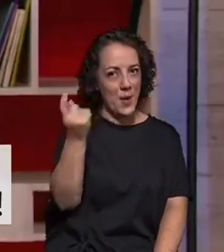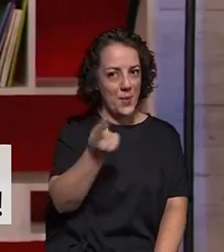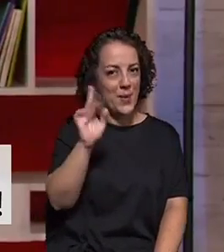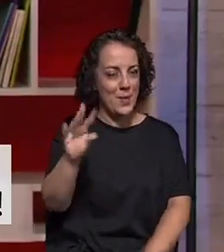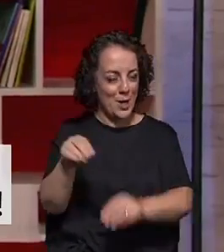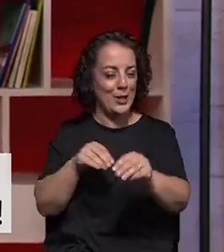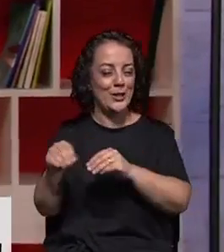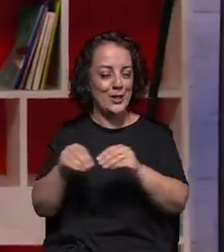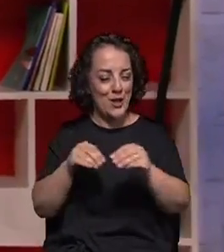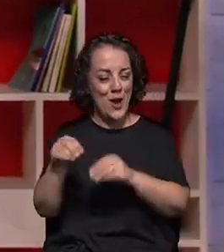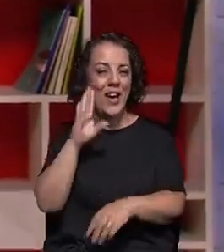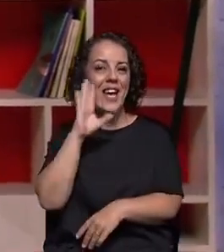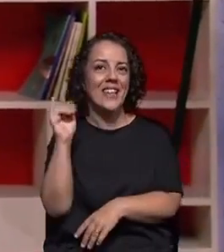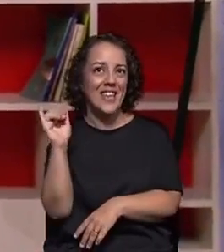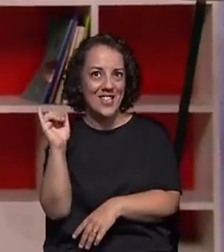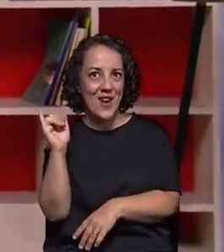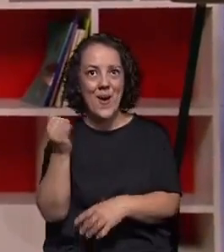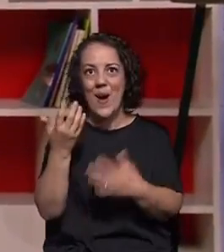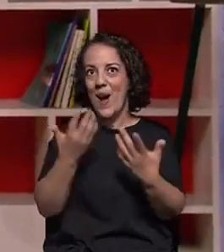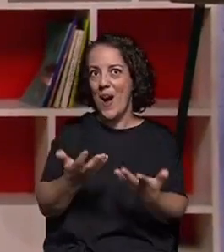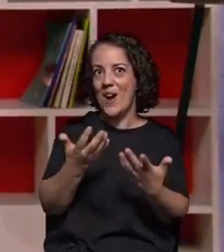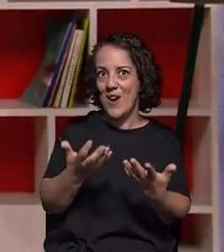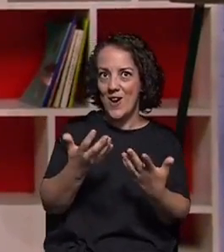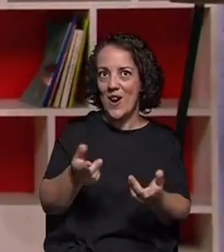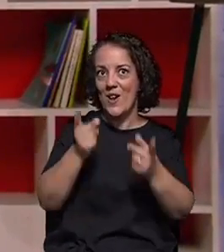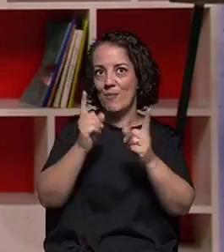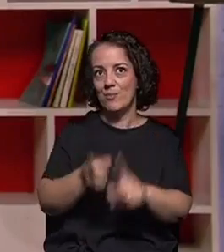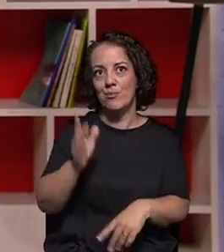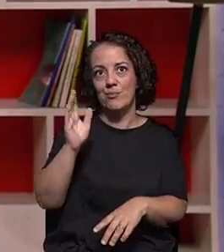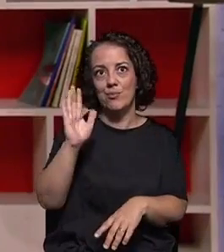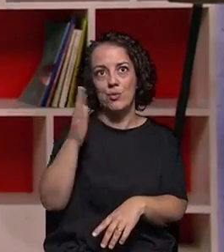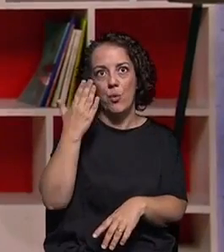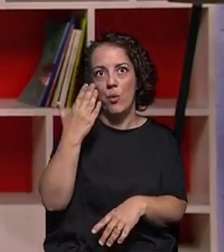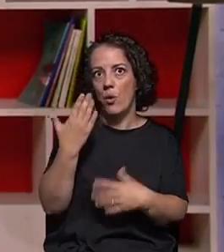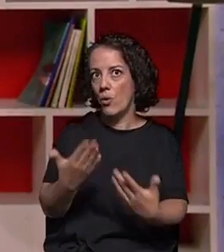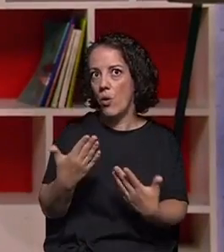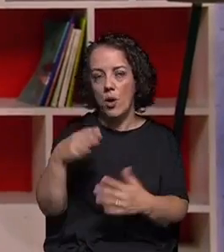Obrigada, Filipe. Obrigado, até já. Vamos dar início ao momento mais divertido. Não, da nossa tarde não vamos, não.